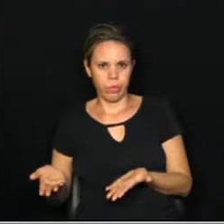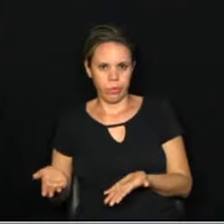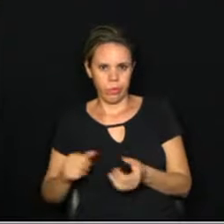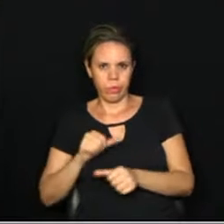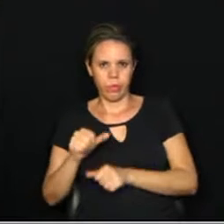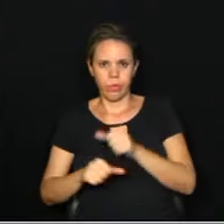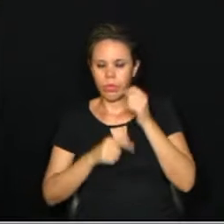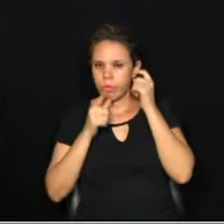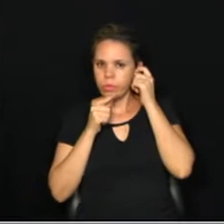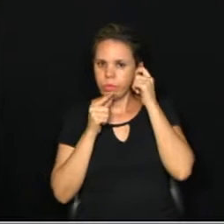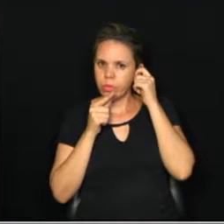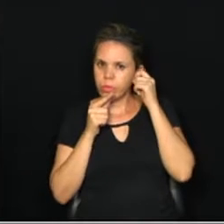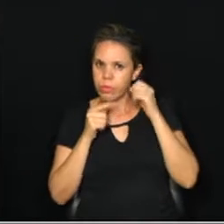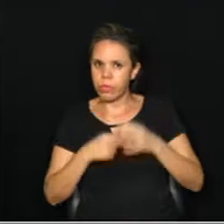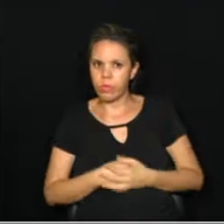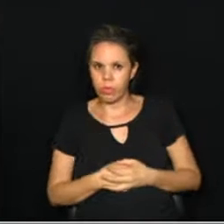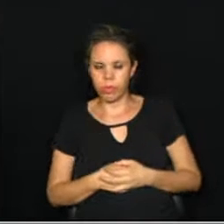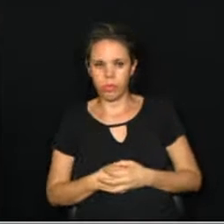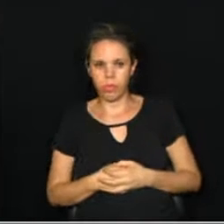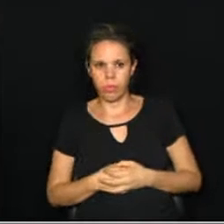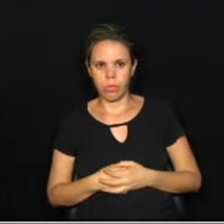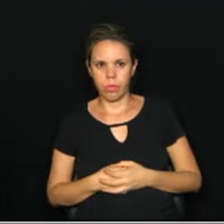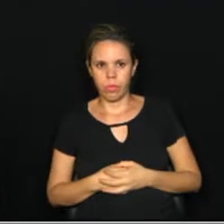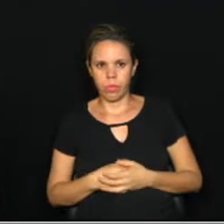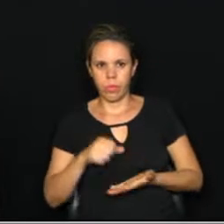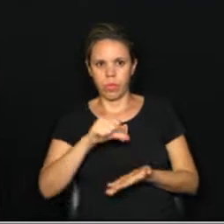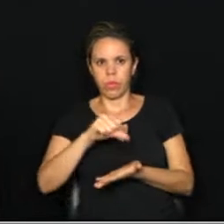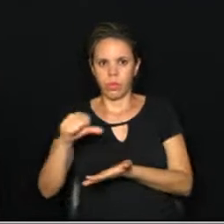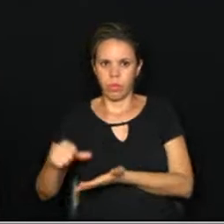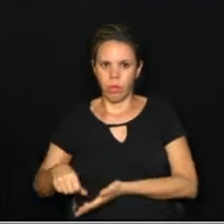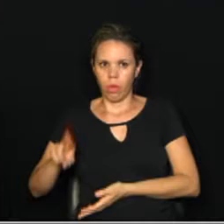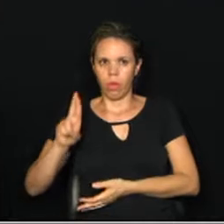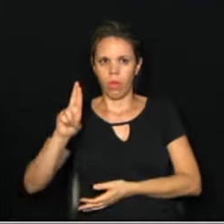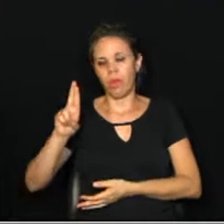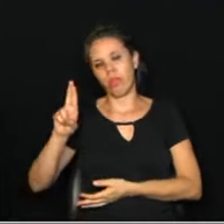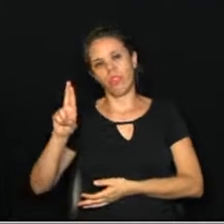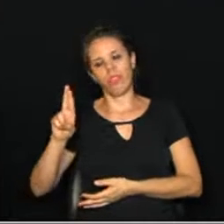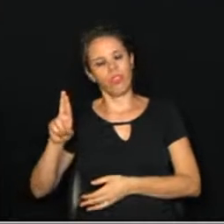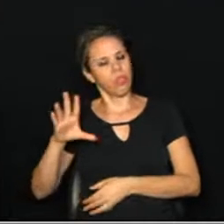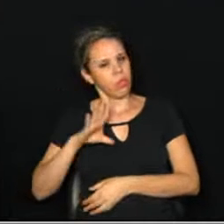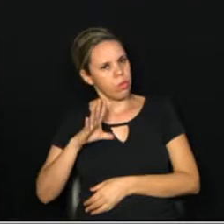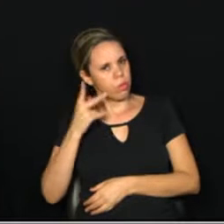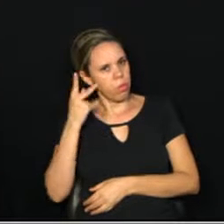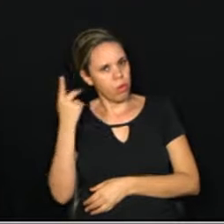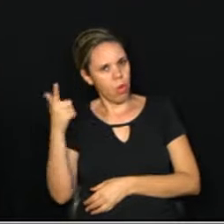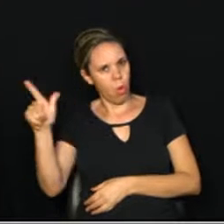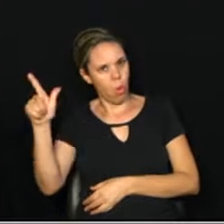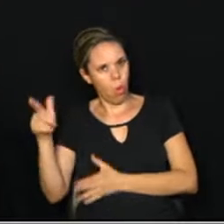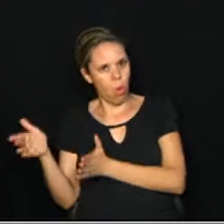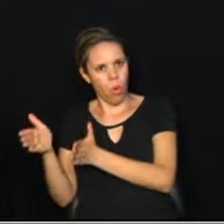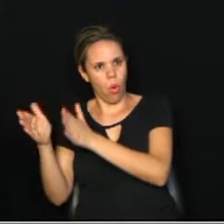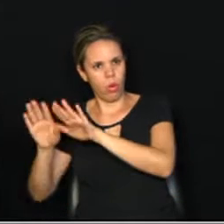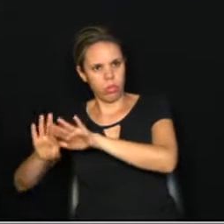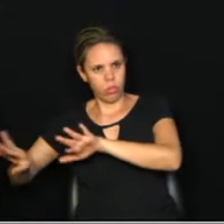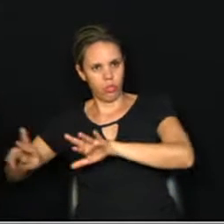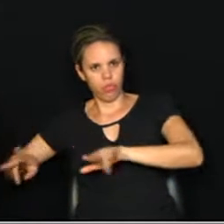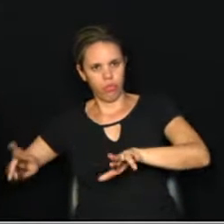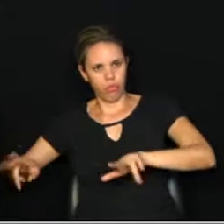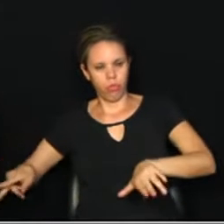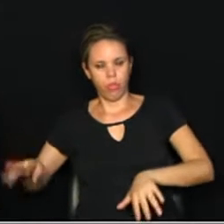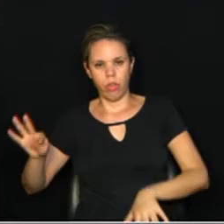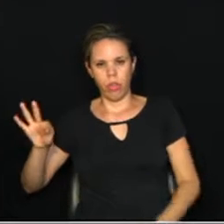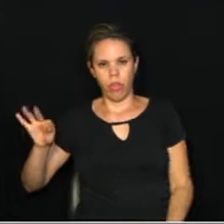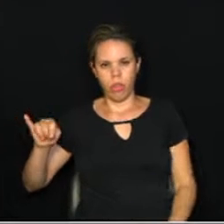reversão de água, essa transposição para abastecer a região metropolitana de São Paulo, que se encontra em outra bacia hidrográfica, né, a bacia do Alto